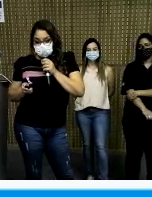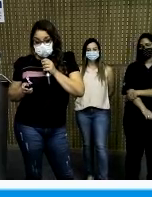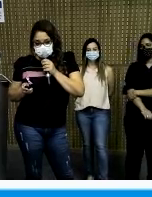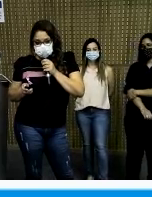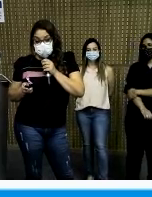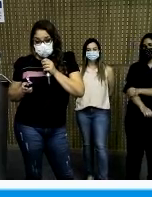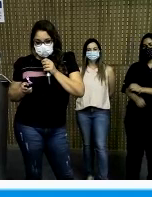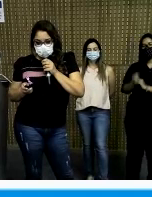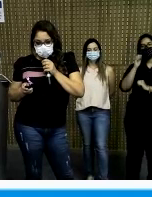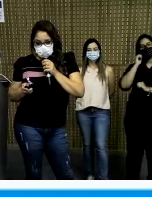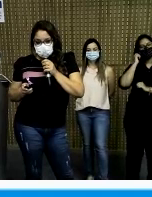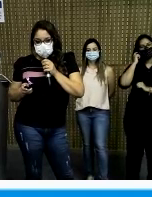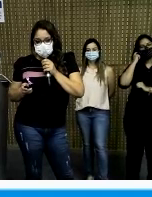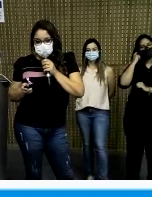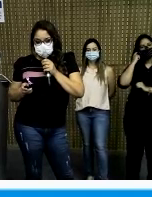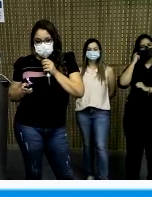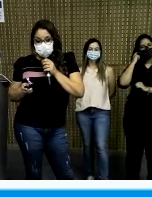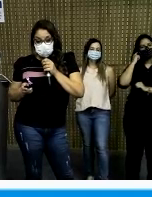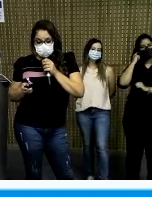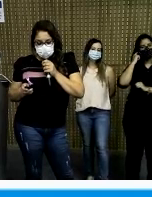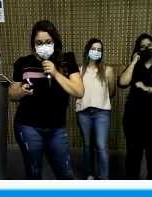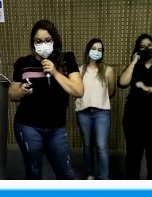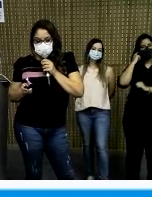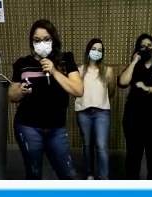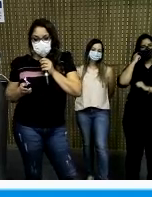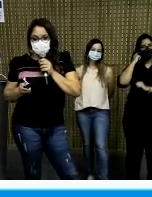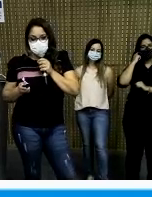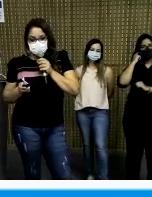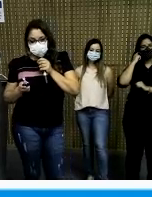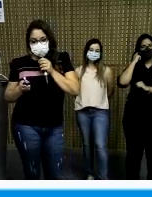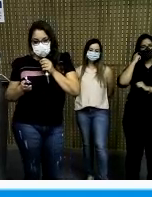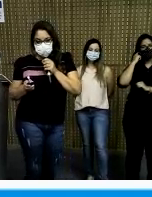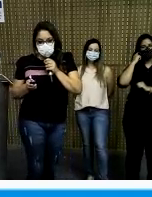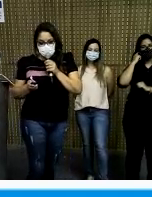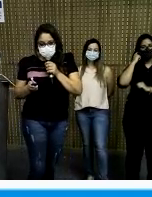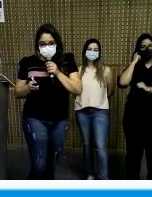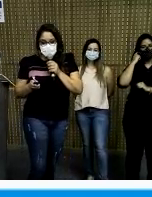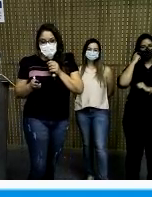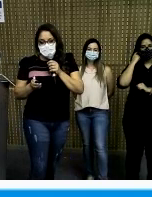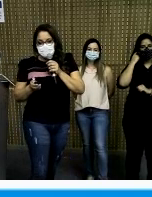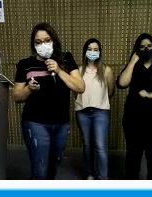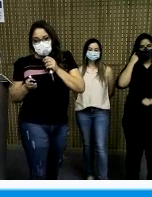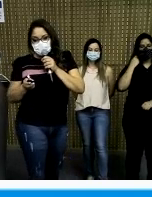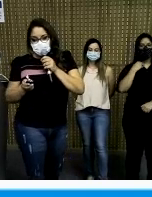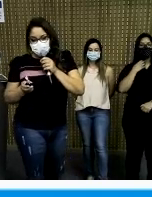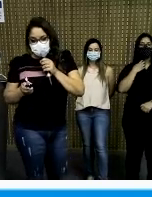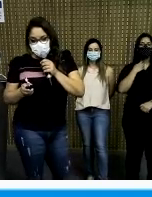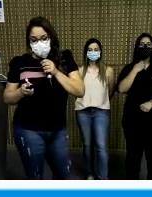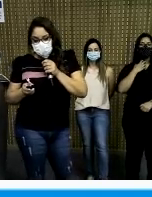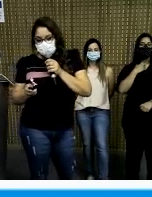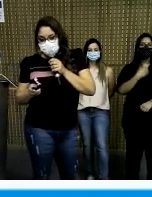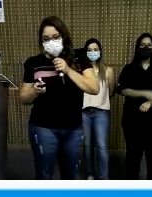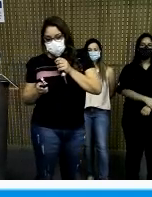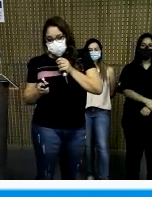No caso aqui, a gente teve atendimento, mas é questão dos resultados, desculpa. Razão de testes rápidos para